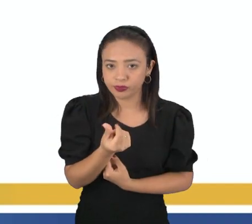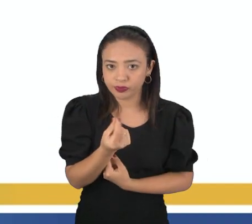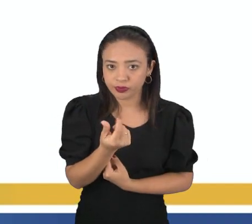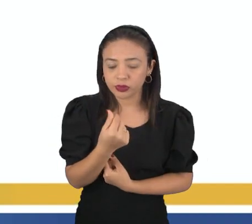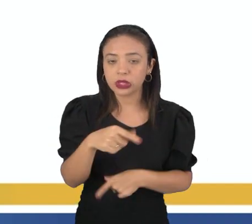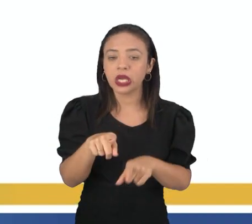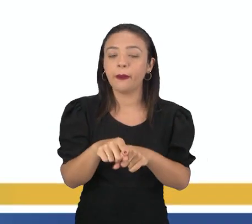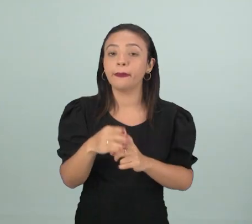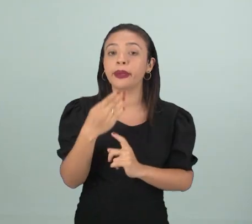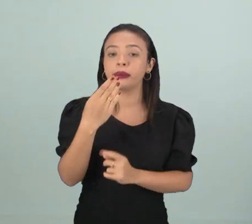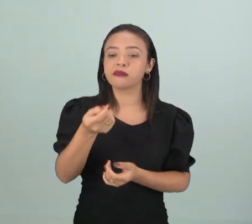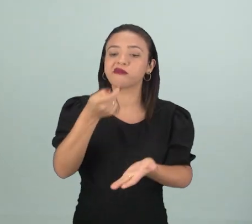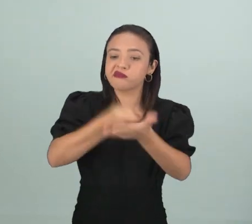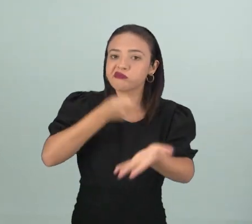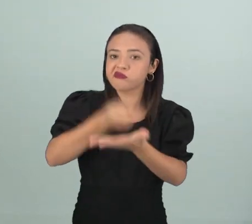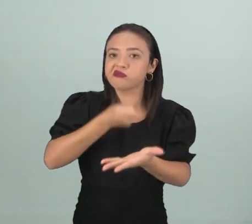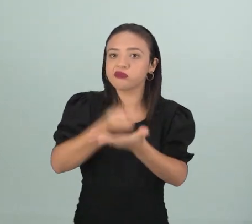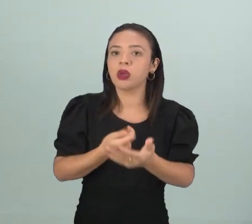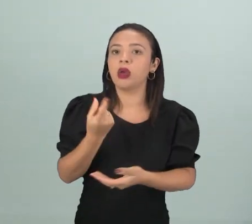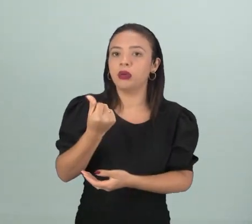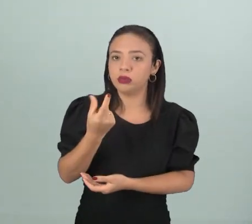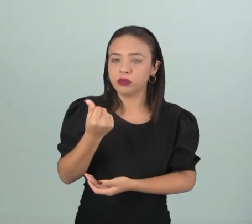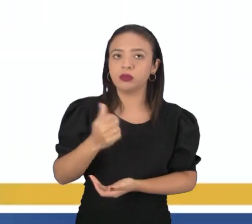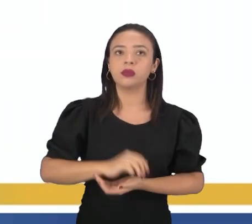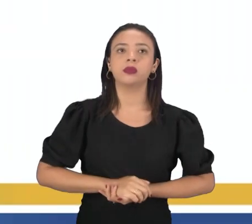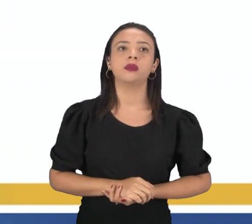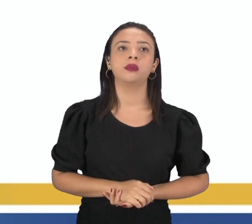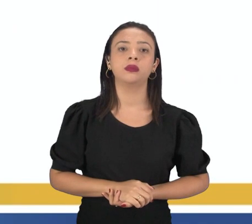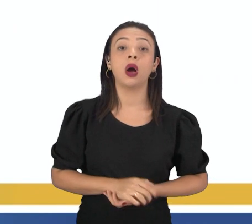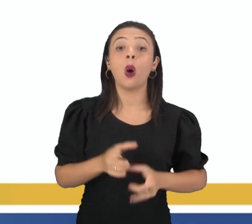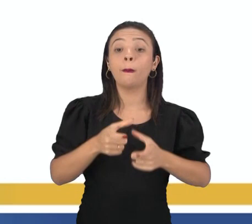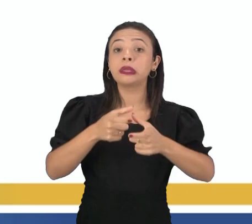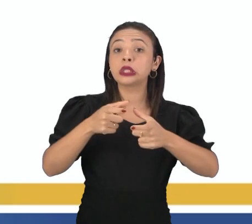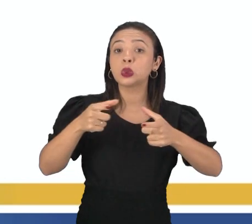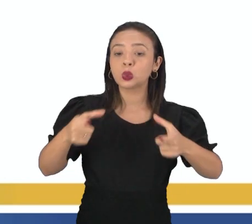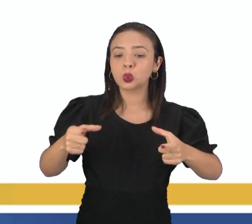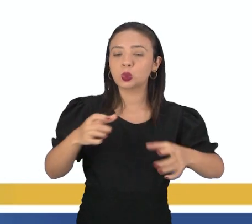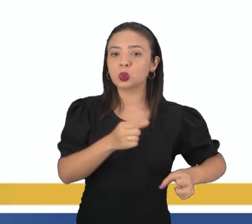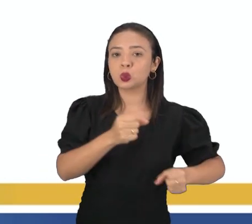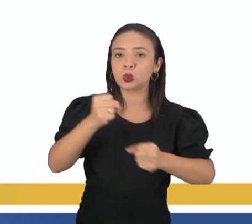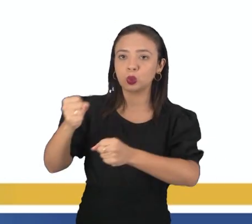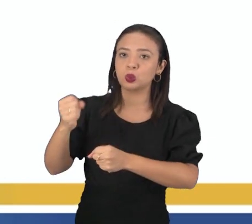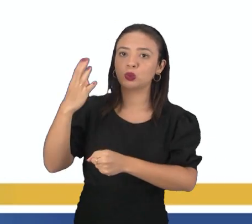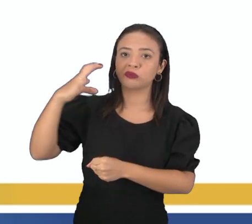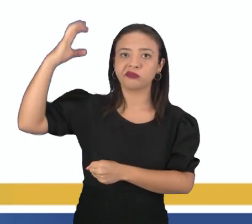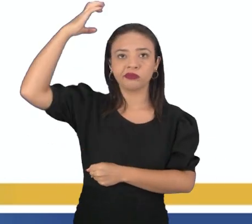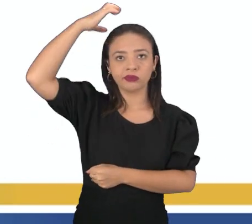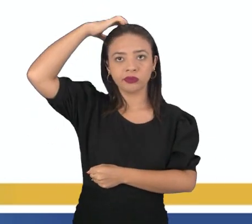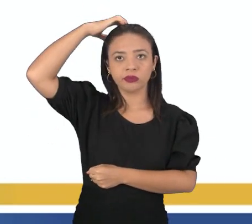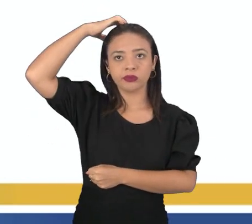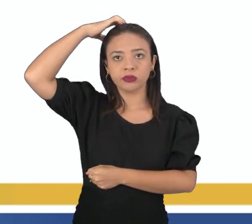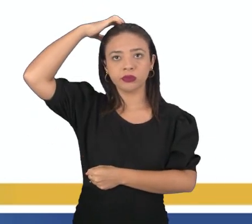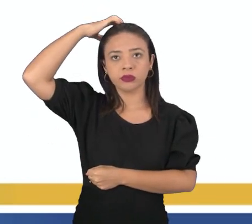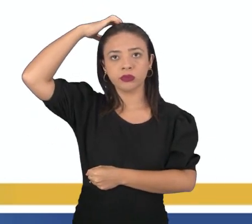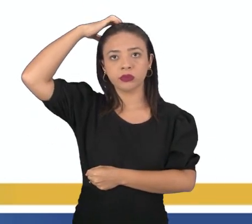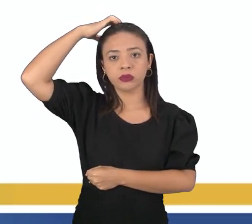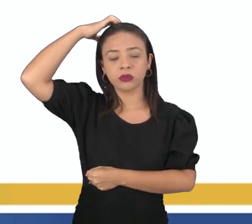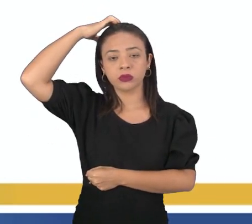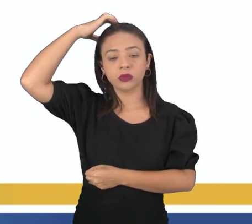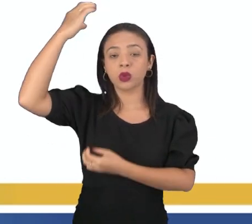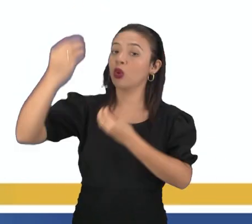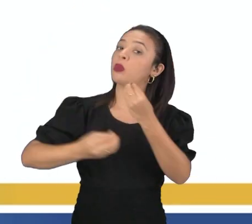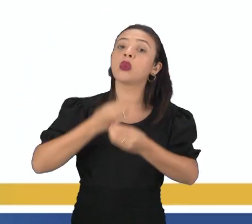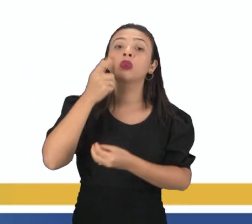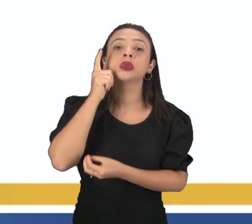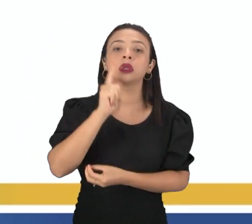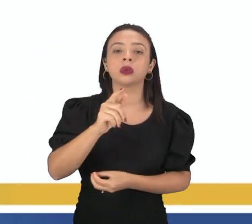de impostos. Esse aumento do poder do monarca foi obtido pelo apoio de parte da nobreza e, sobretudo,